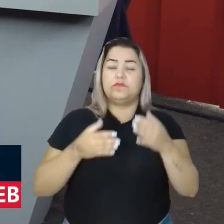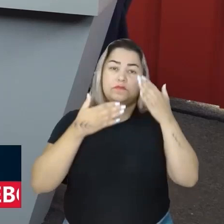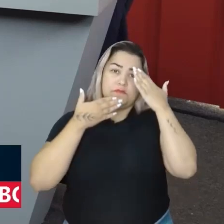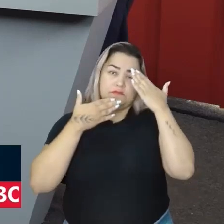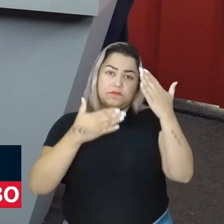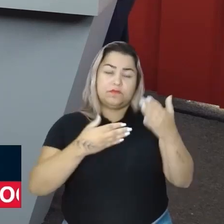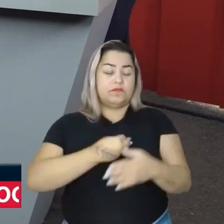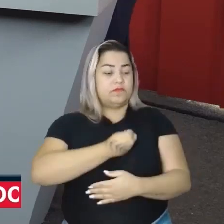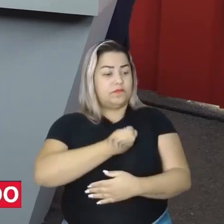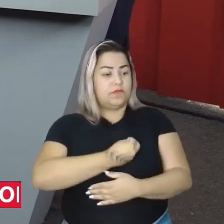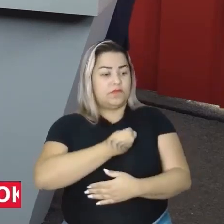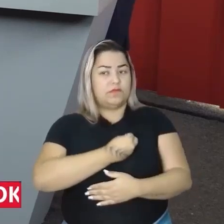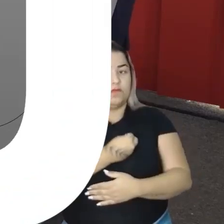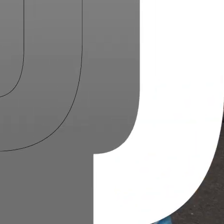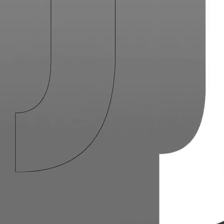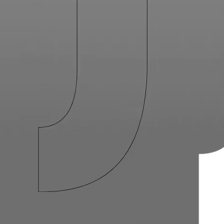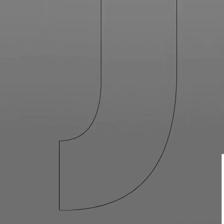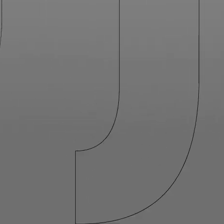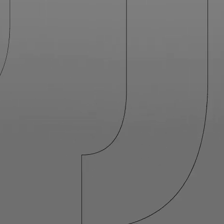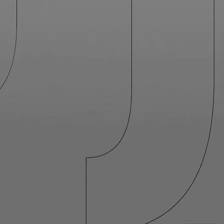sua participação. À disposição.